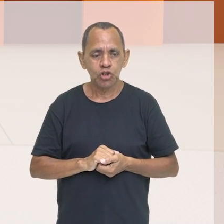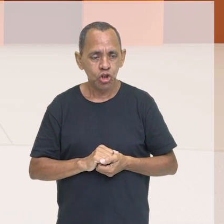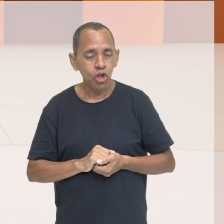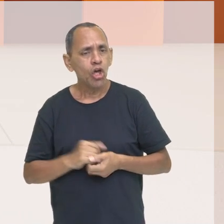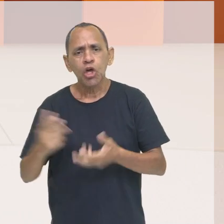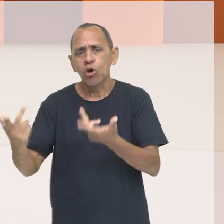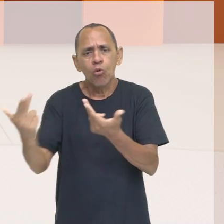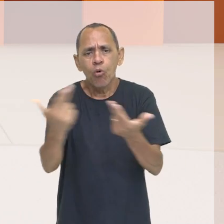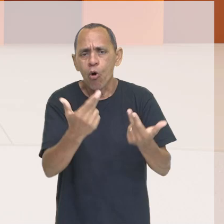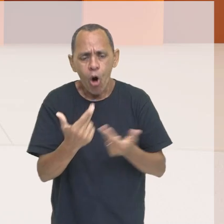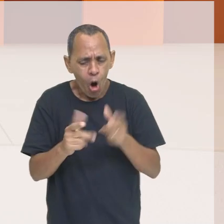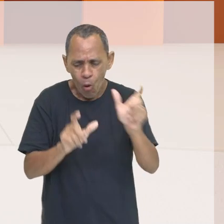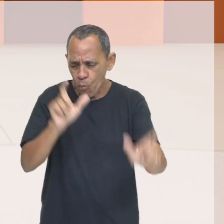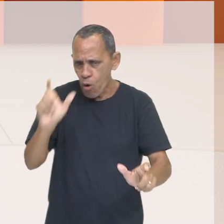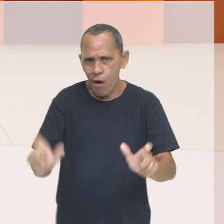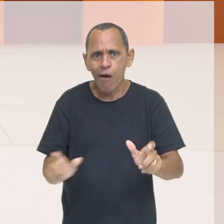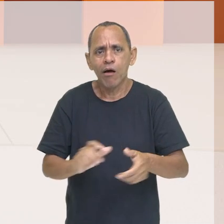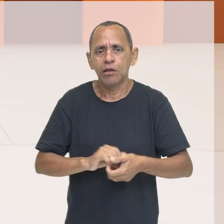seguinte,